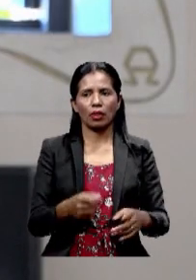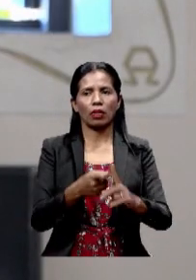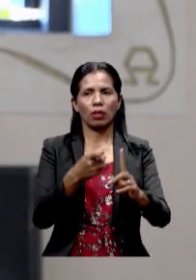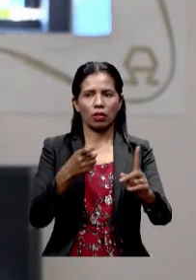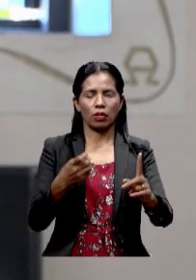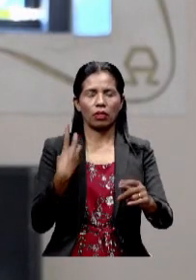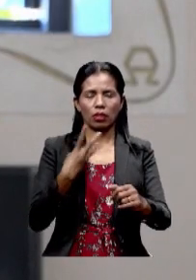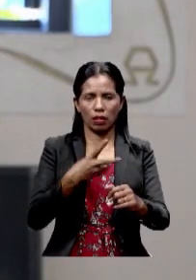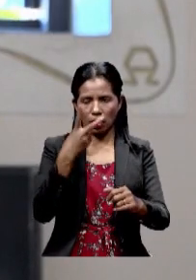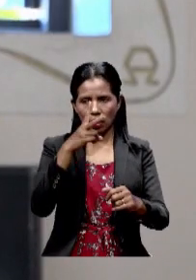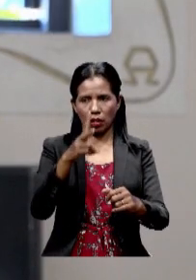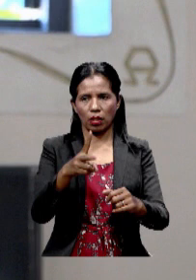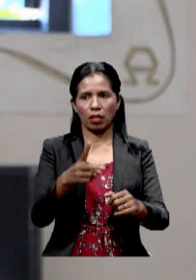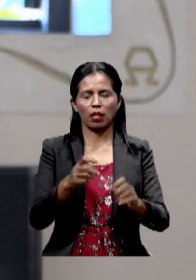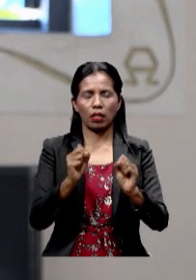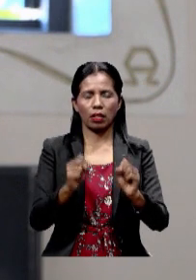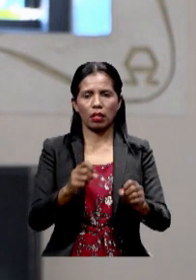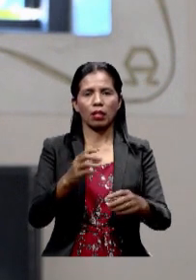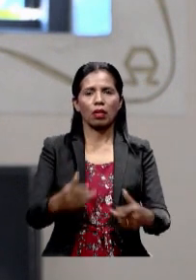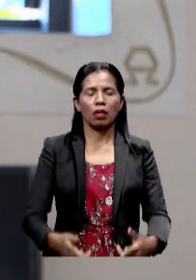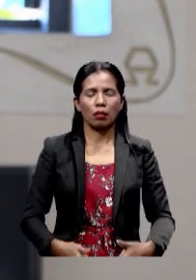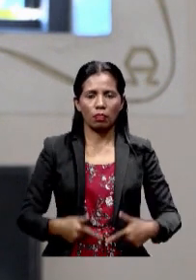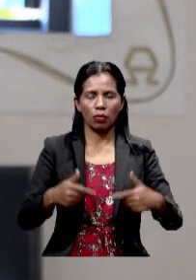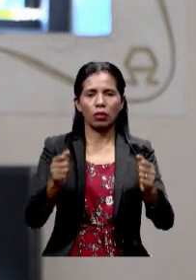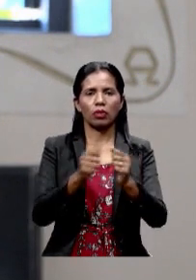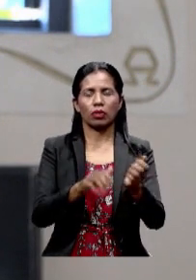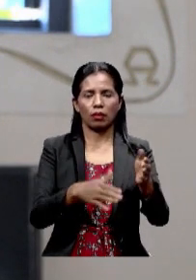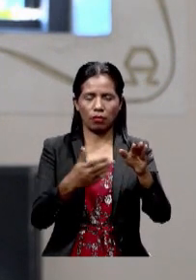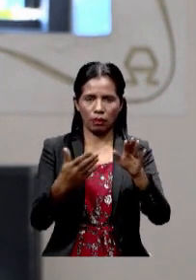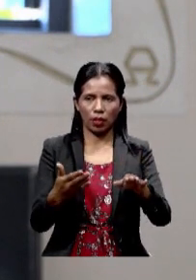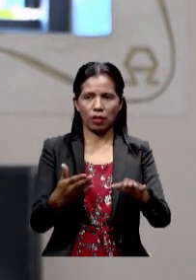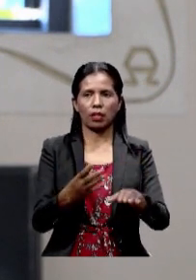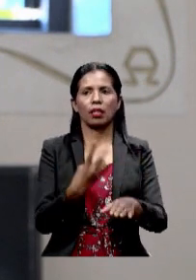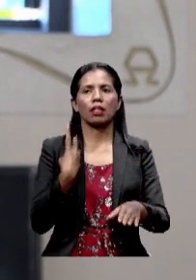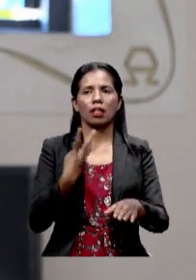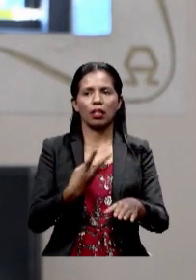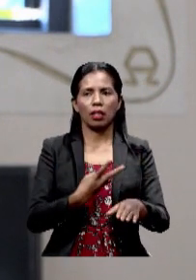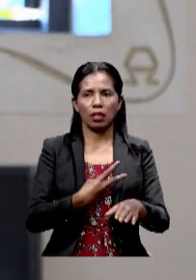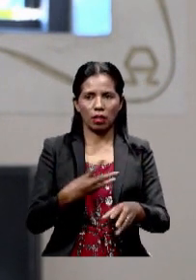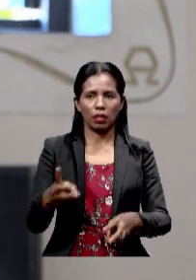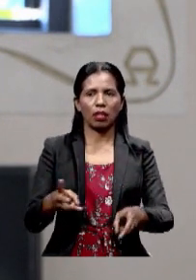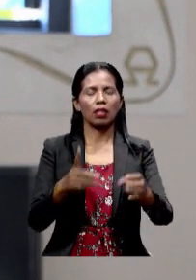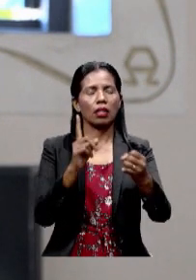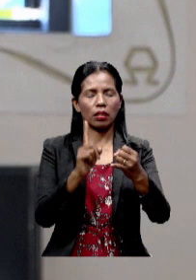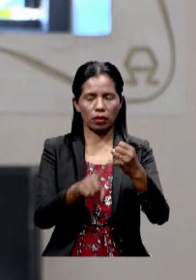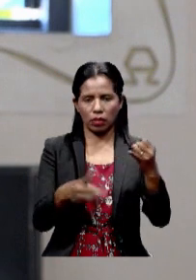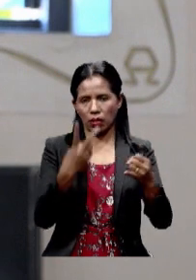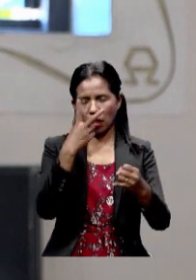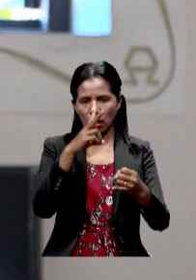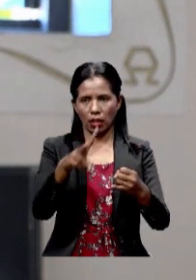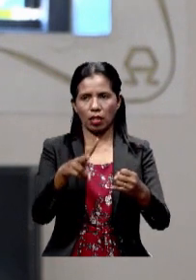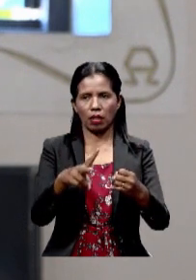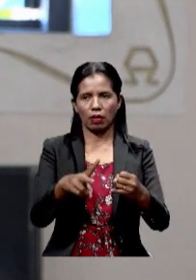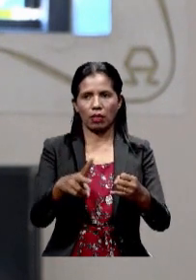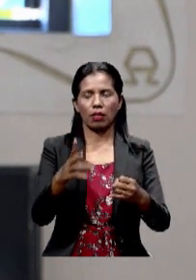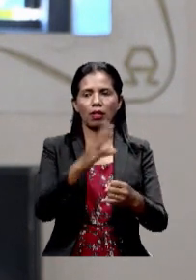pas usah, kita akan menghentikan kenapa mulai sekarang mati. Mores no mate, niña dan, y pues que vete con tu bien, va a buscar, la ley